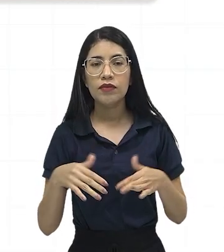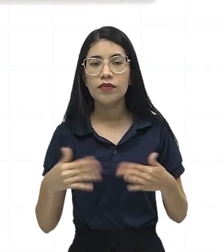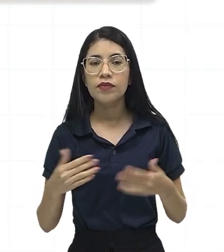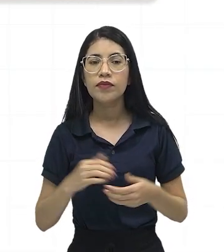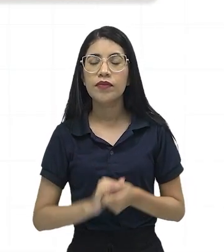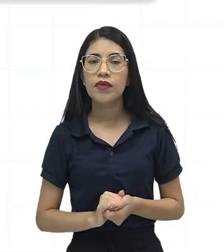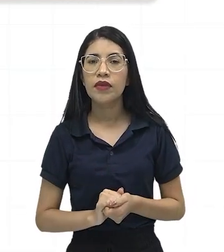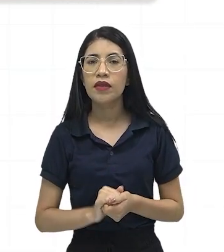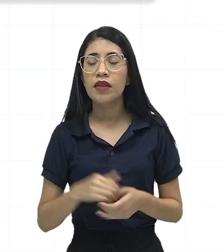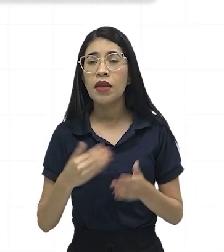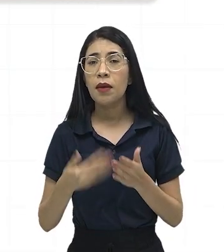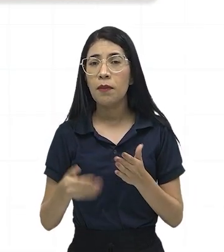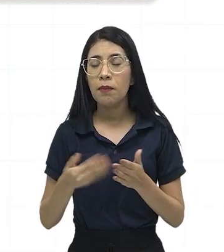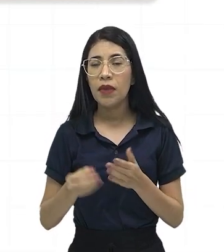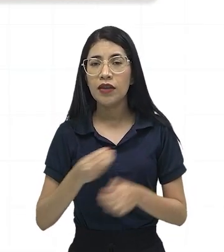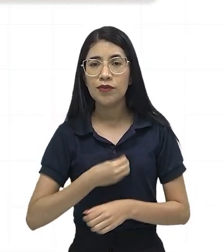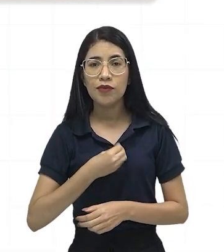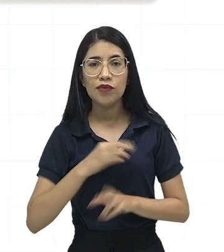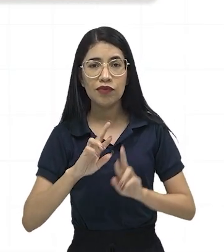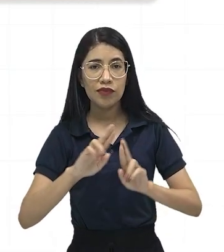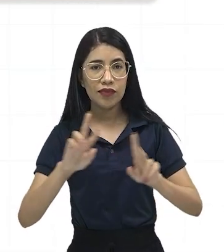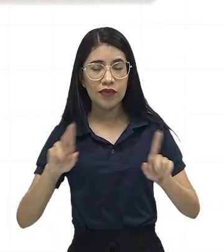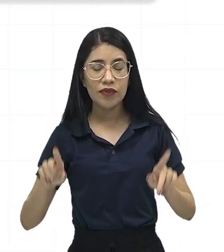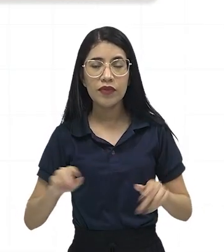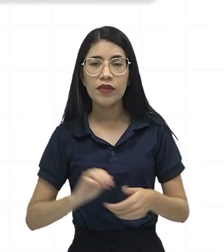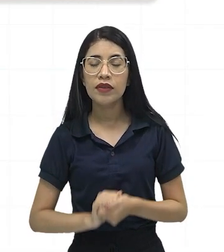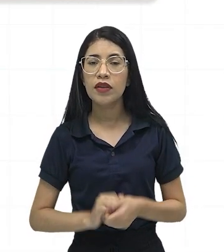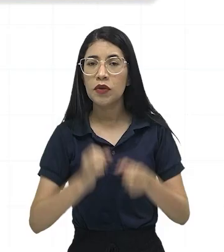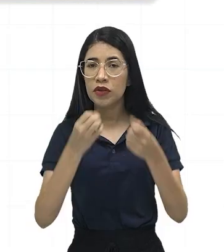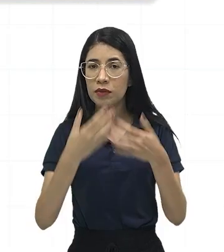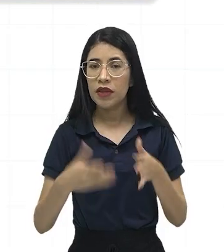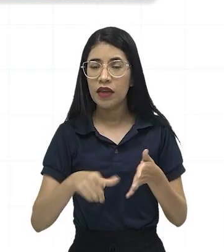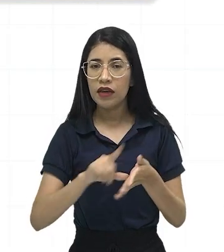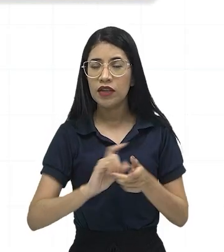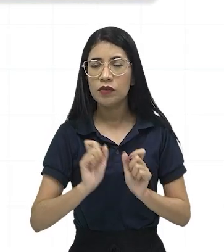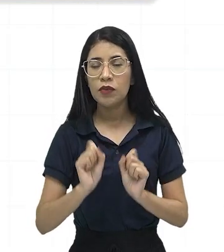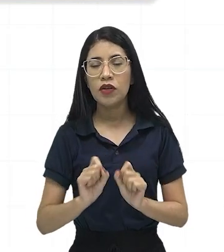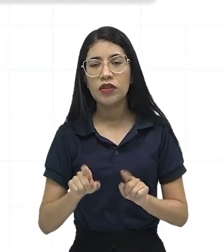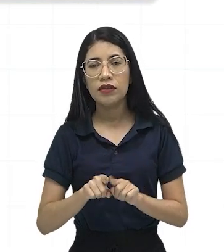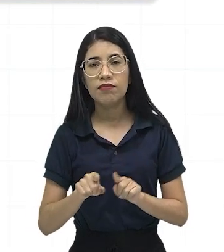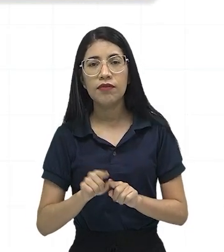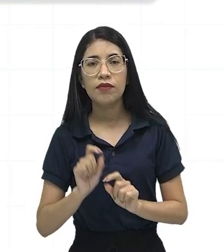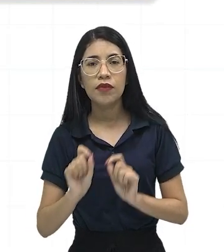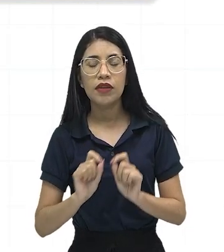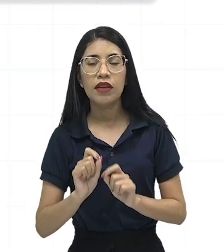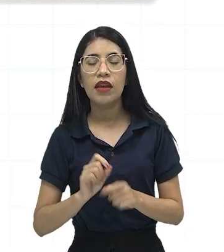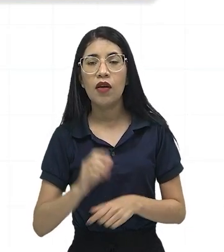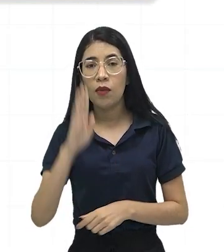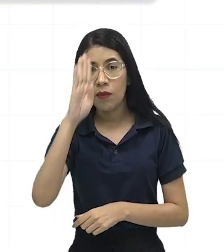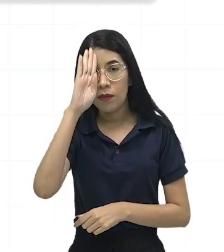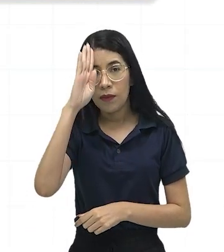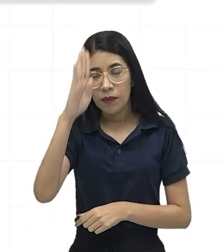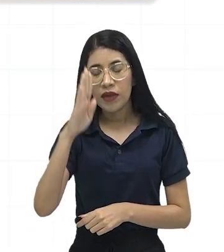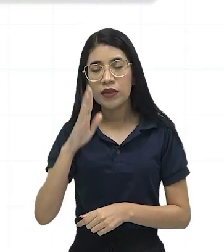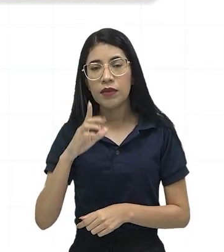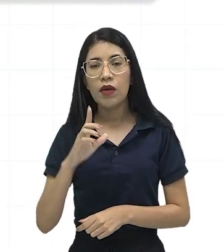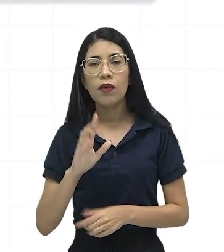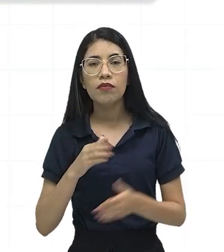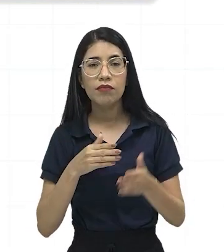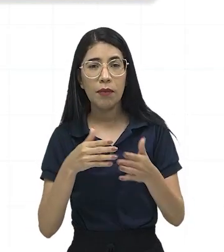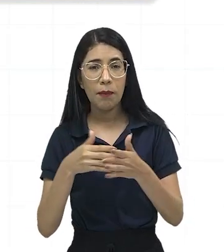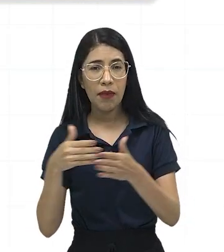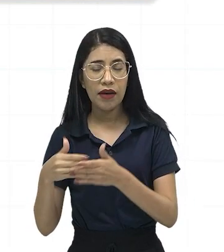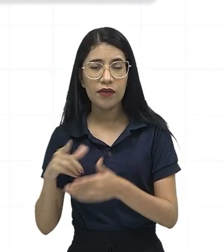a perda da biodiversidade, que, como eu falei para vocês, pode ser um dos maiores impactos, visto